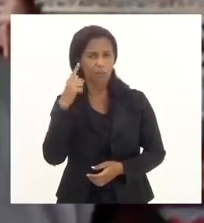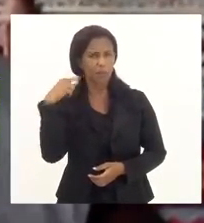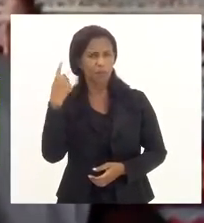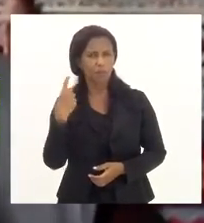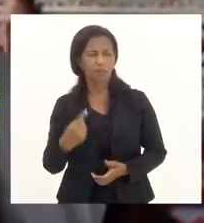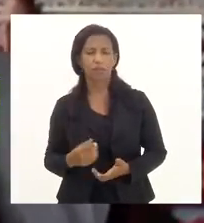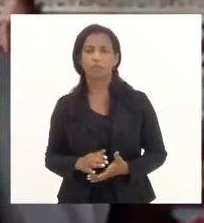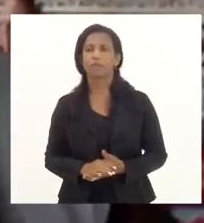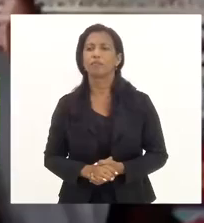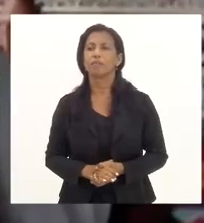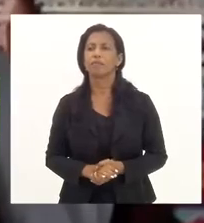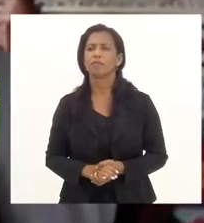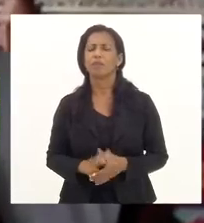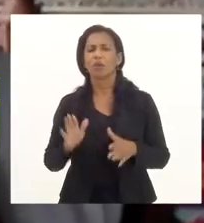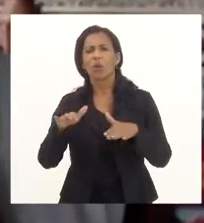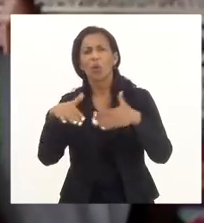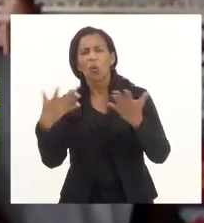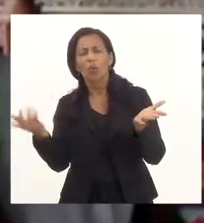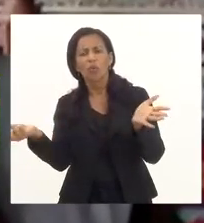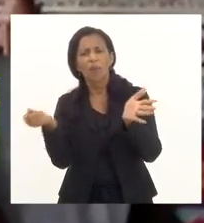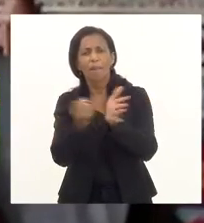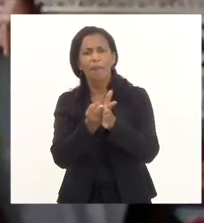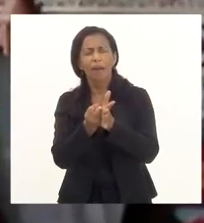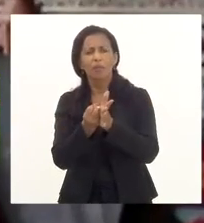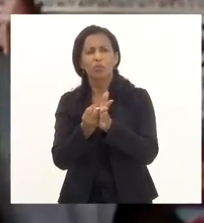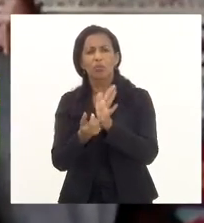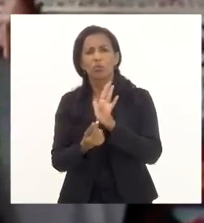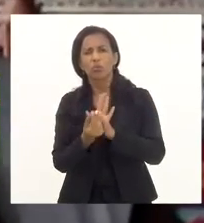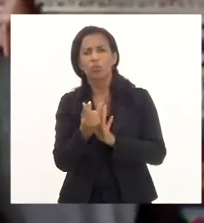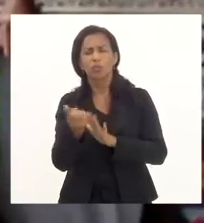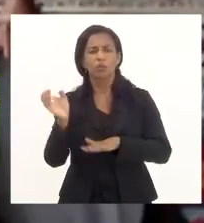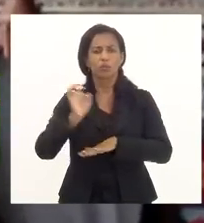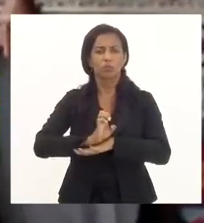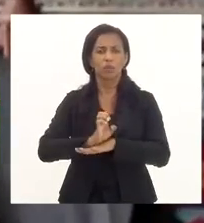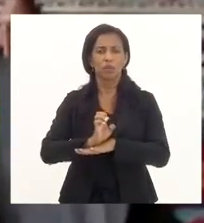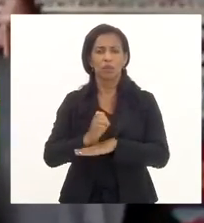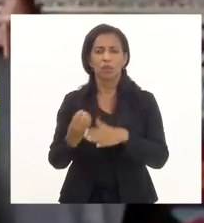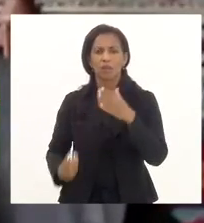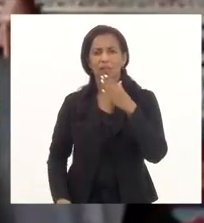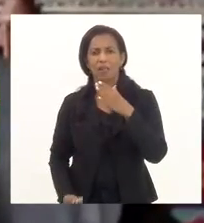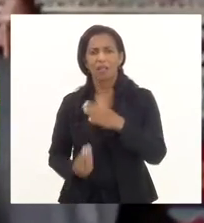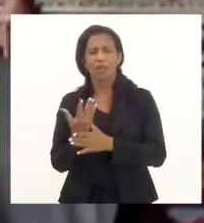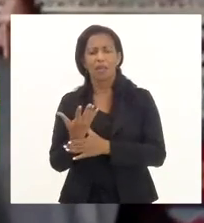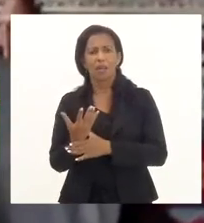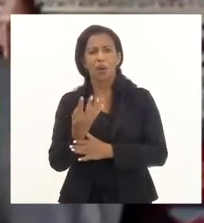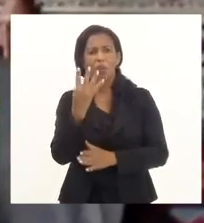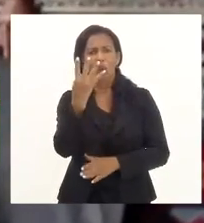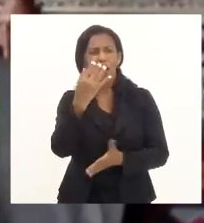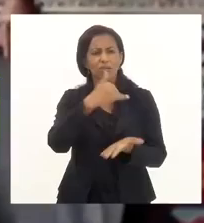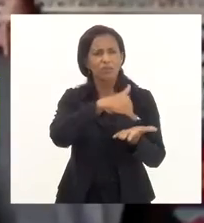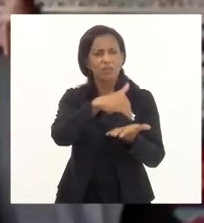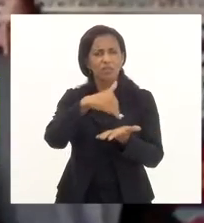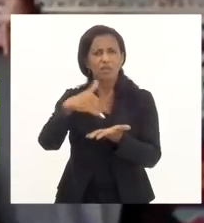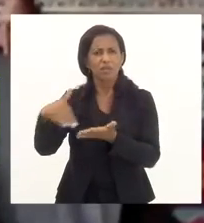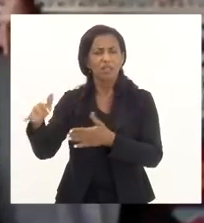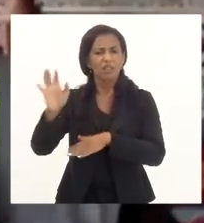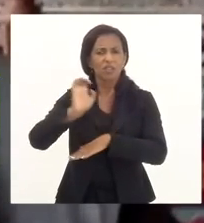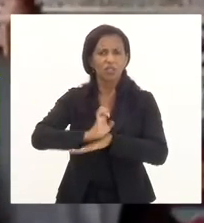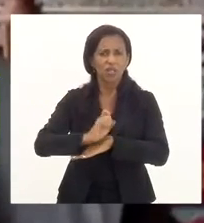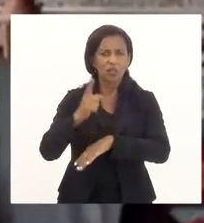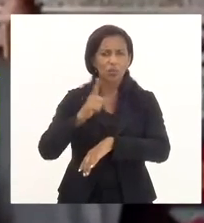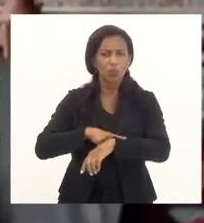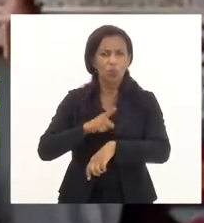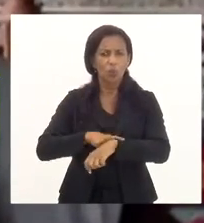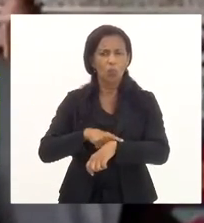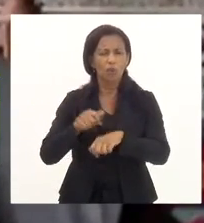Monteiro na qual foi o impacto no orçamento do estado da criação de quatro secretarias de estado em um